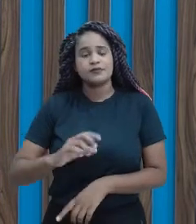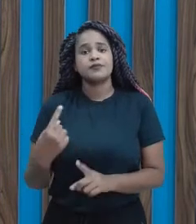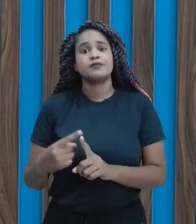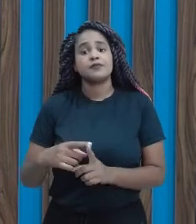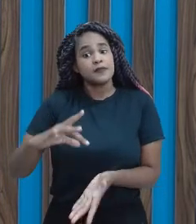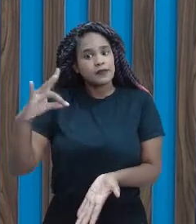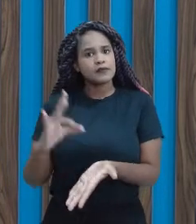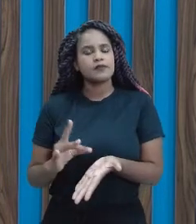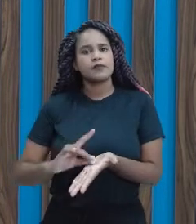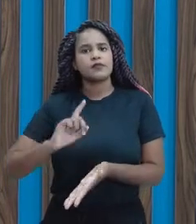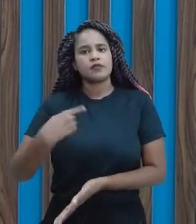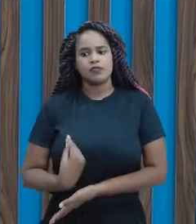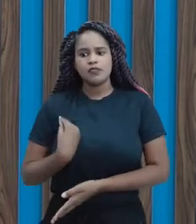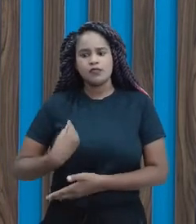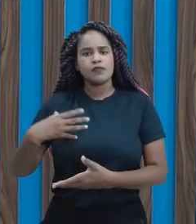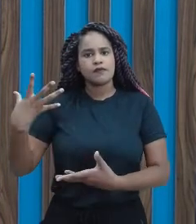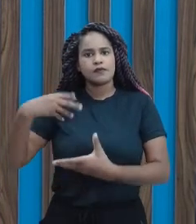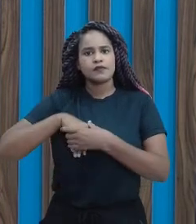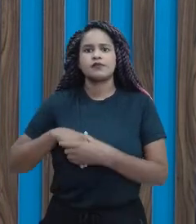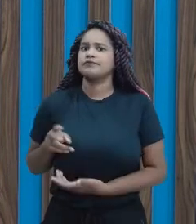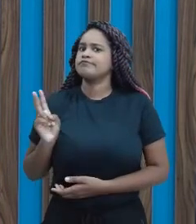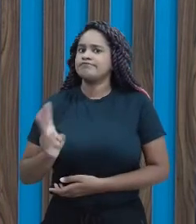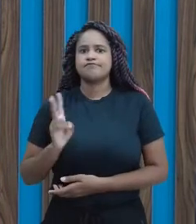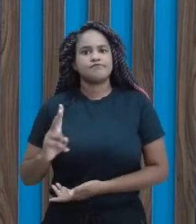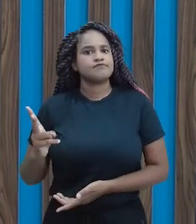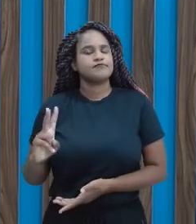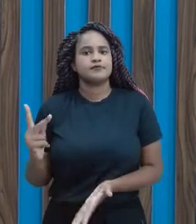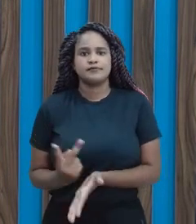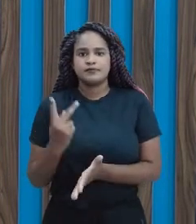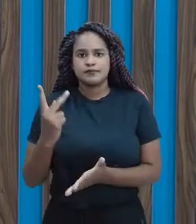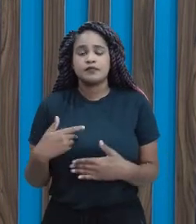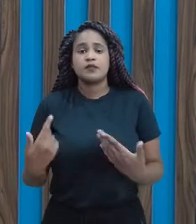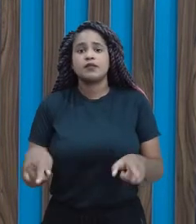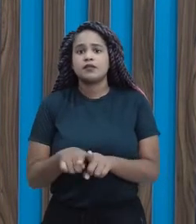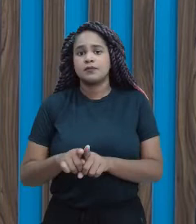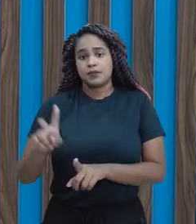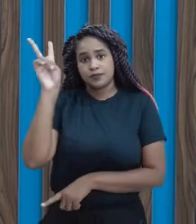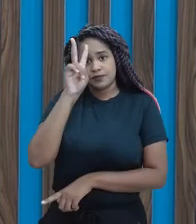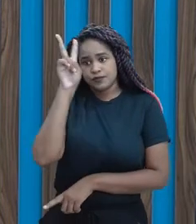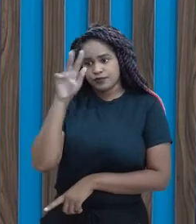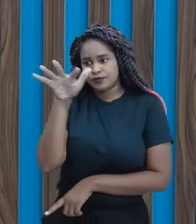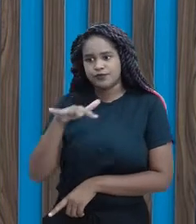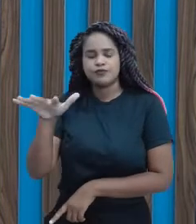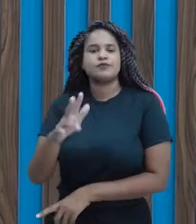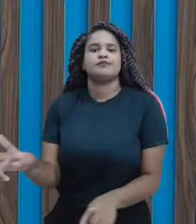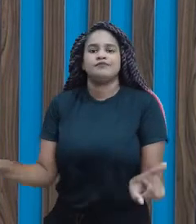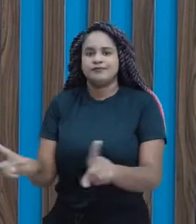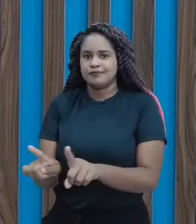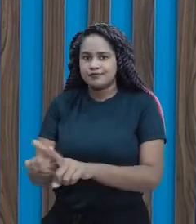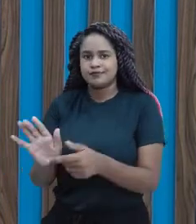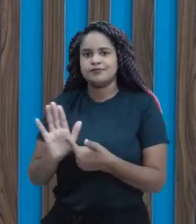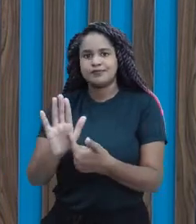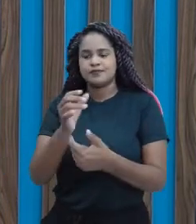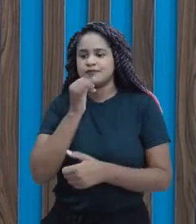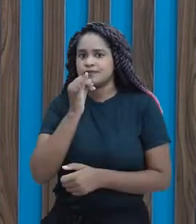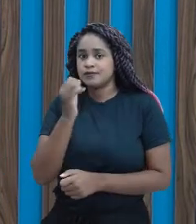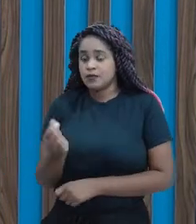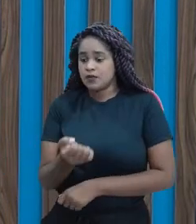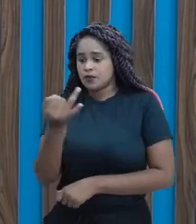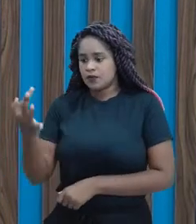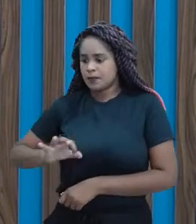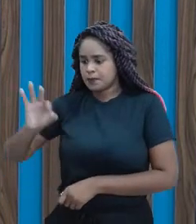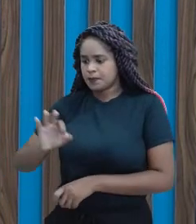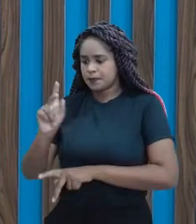gente realmente está ali no dia a dia utilizando. E nos outros campos, né, em história, por exemplo, a gente está sempre apresentando, tanto por cento da população, naquele período era